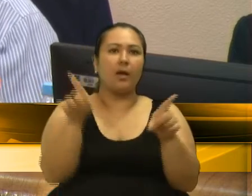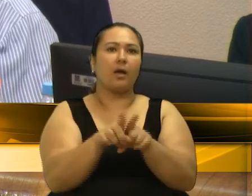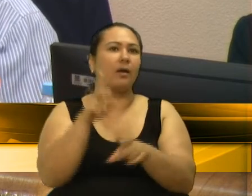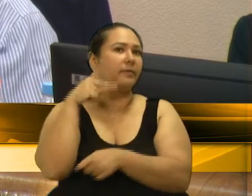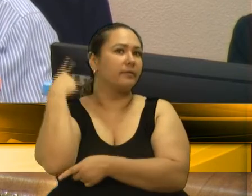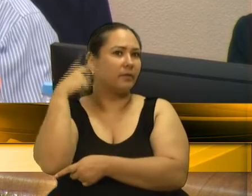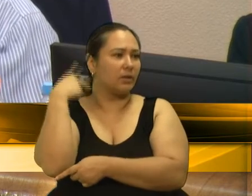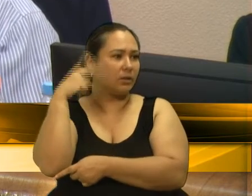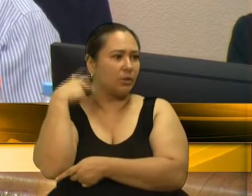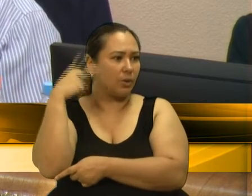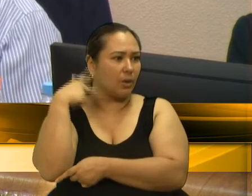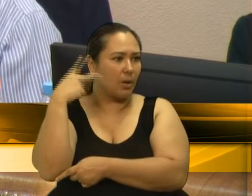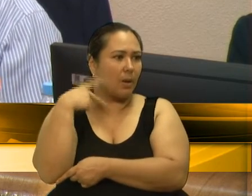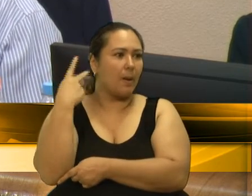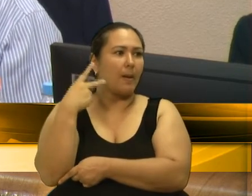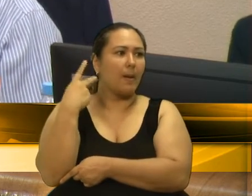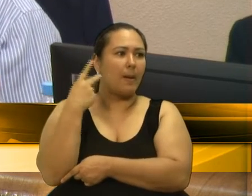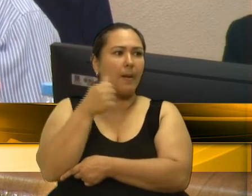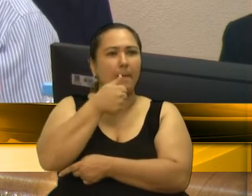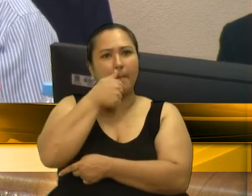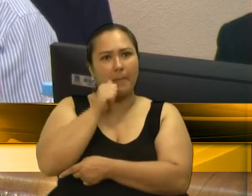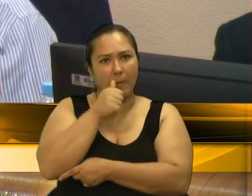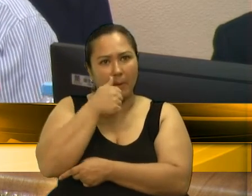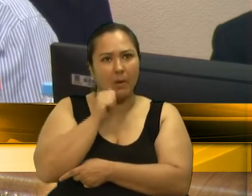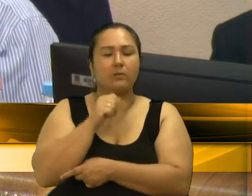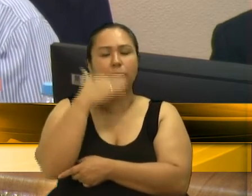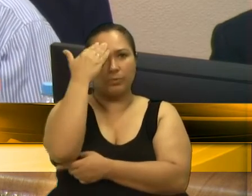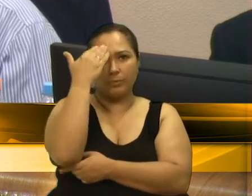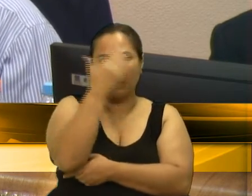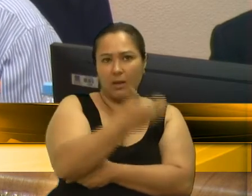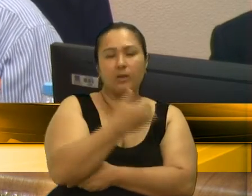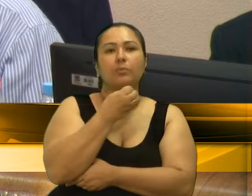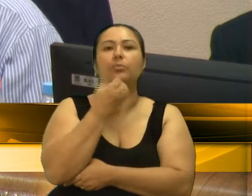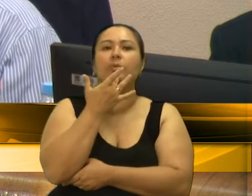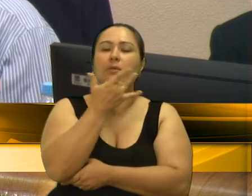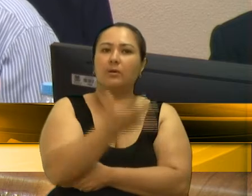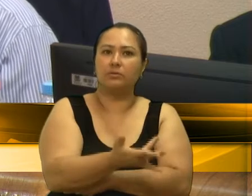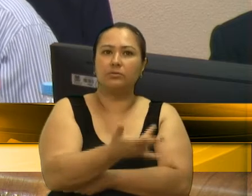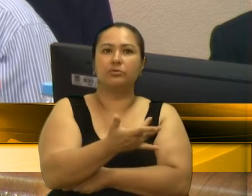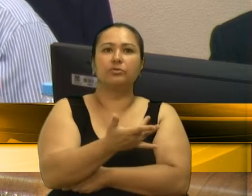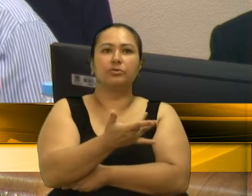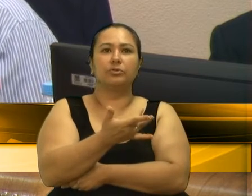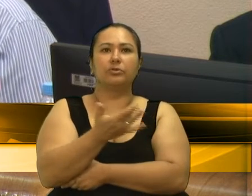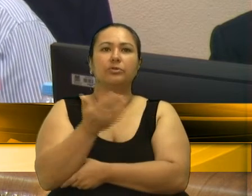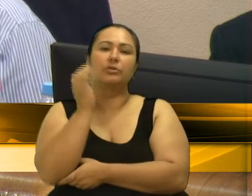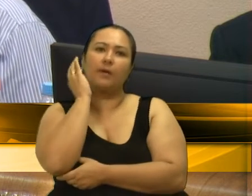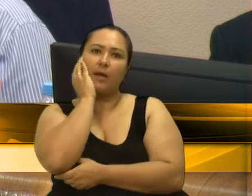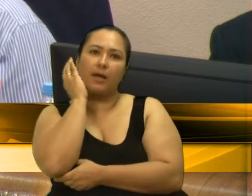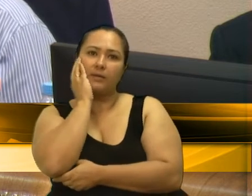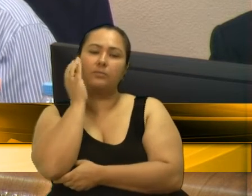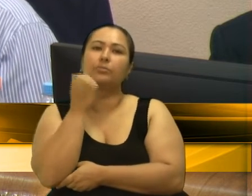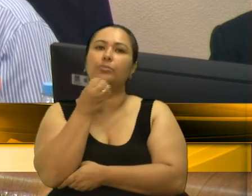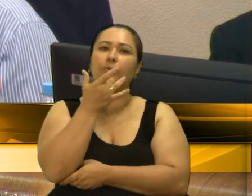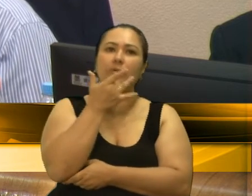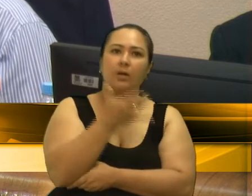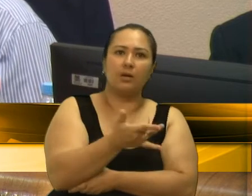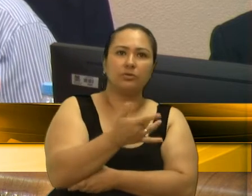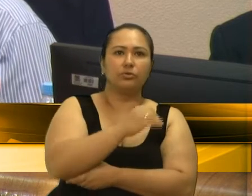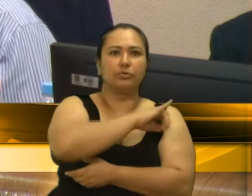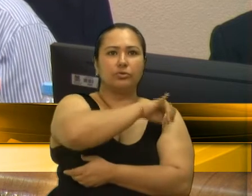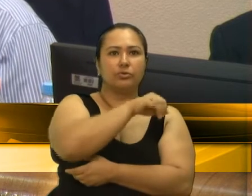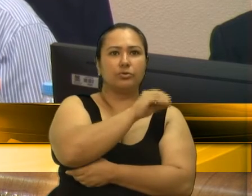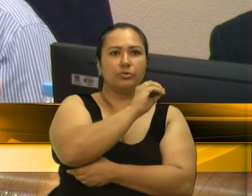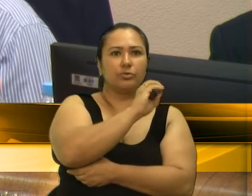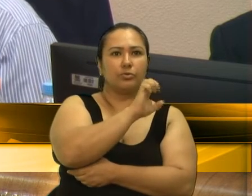Paula Iores. Vereadora Paula Iores, obrigado, boa tarde. Doutora Cássia, boa tarde, Joelmir, boa tarde a